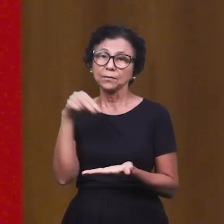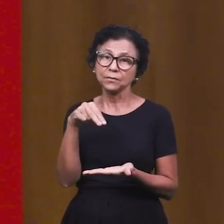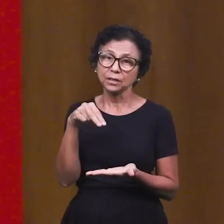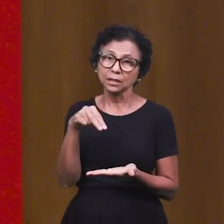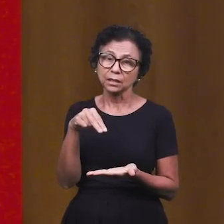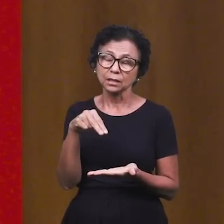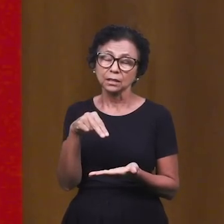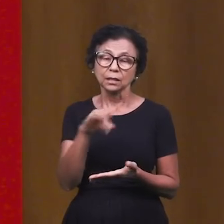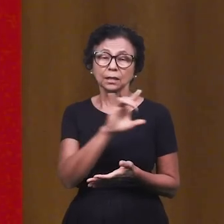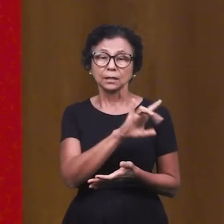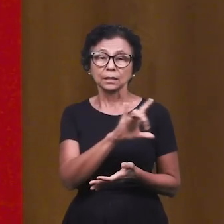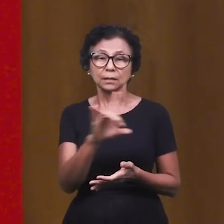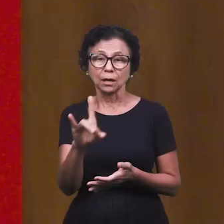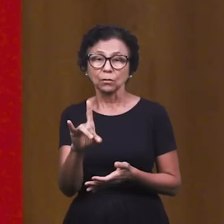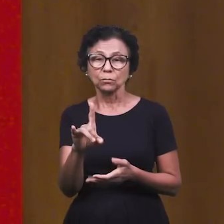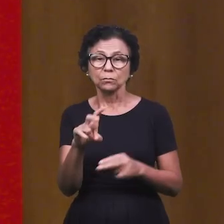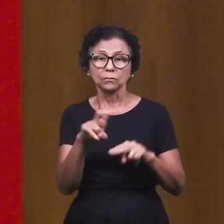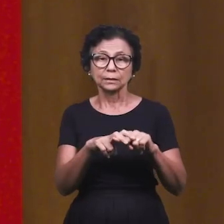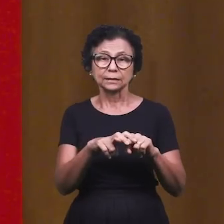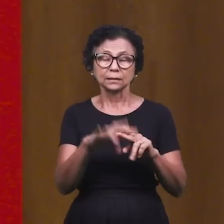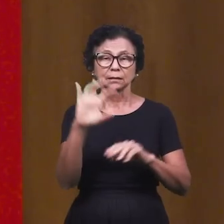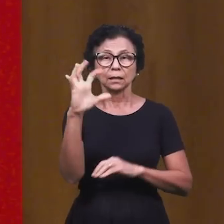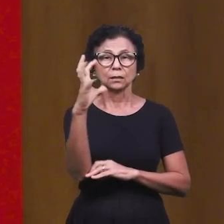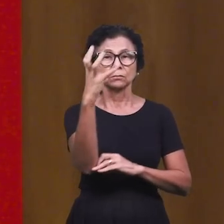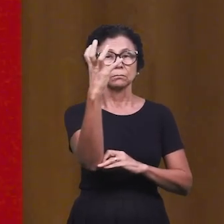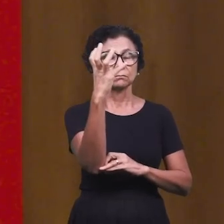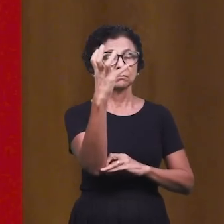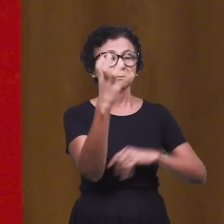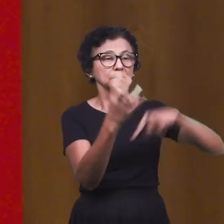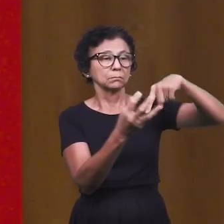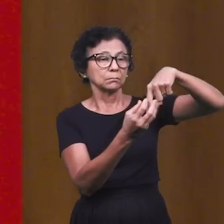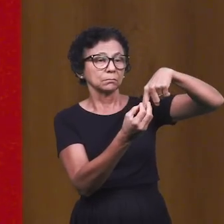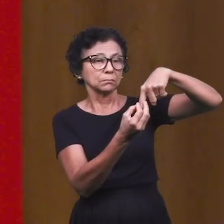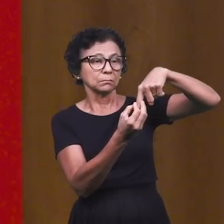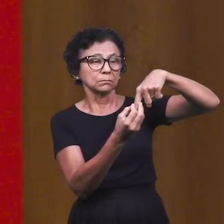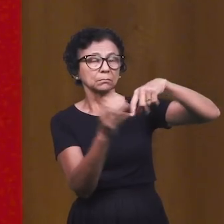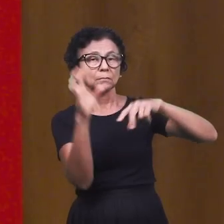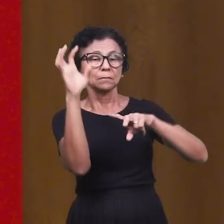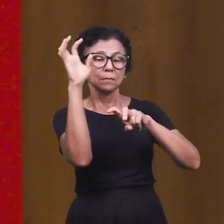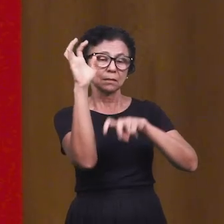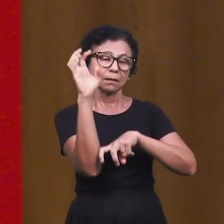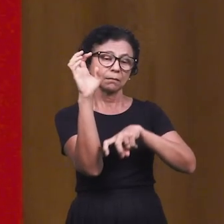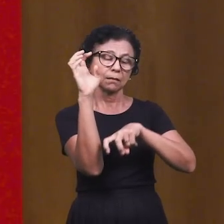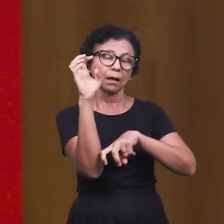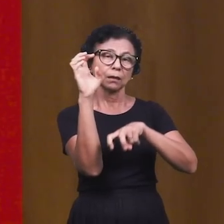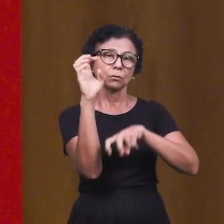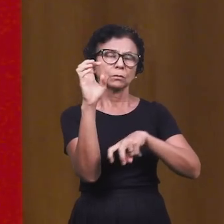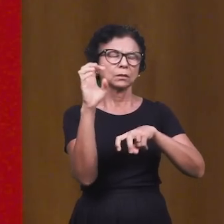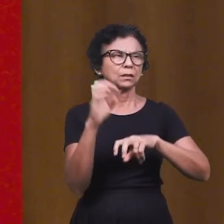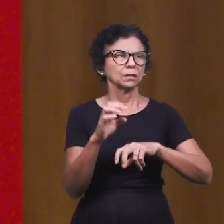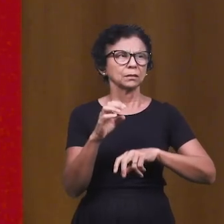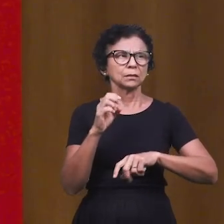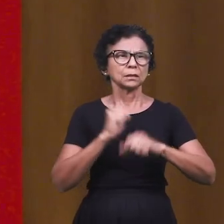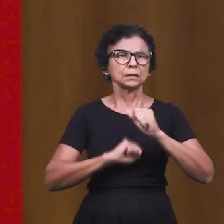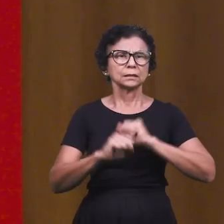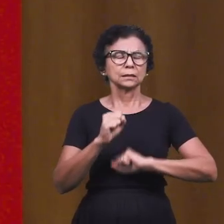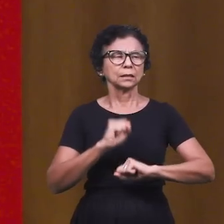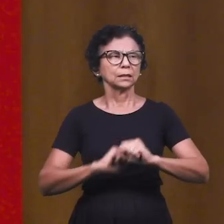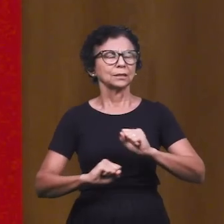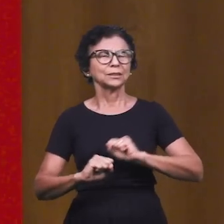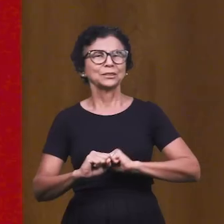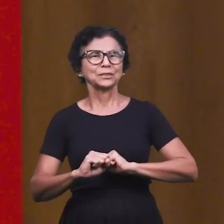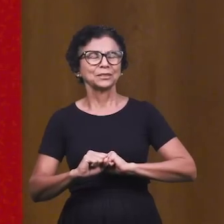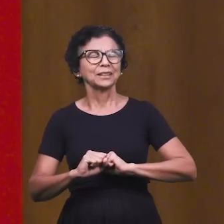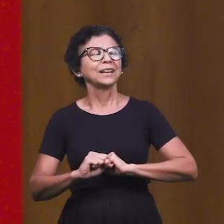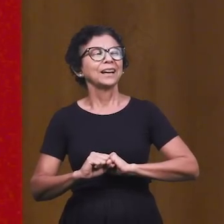debaixo da figueira, certamente ansiando por esses tempos do Messias. E quando ele encontra com Jesus, Jesus diz: eu te vi quando tu